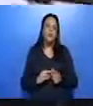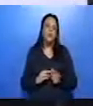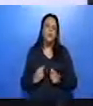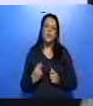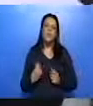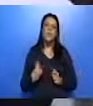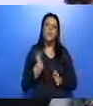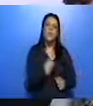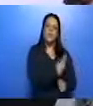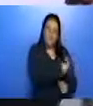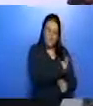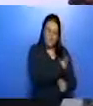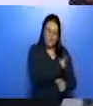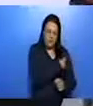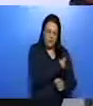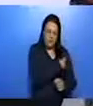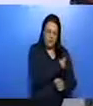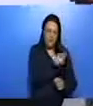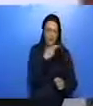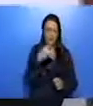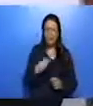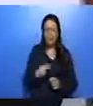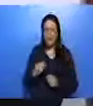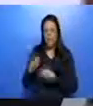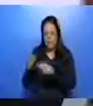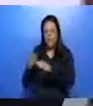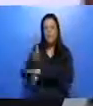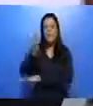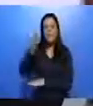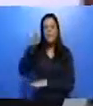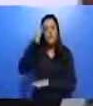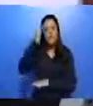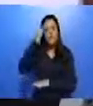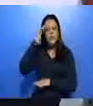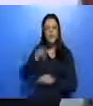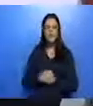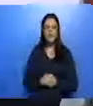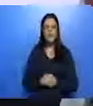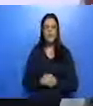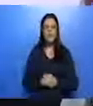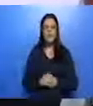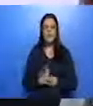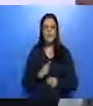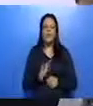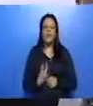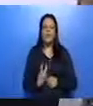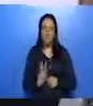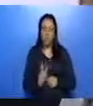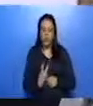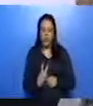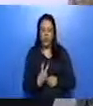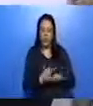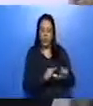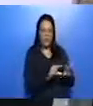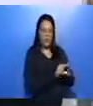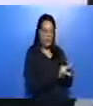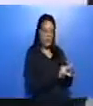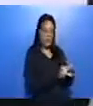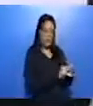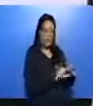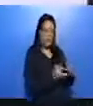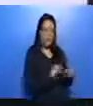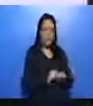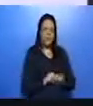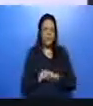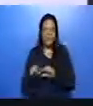2 períodos. Por quê? Um período composto por 2 orações. Porque nós temos 2 verbos,